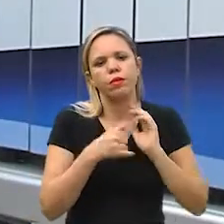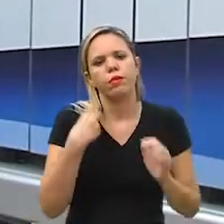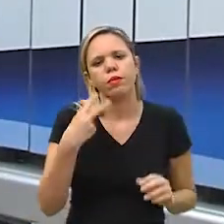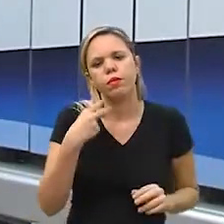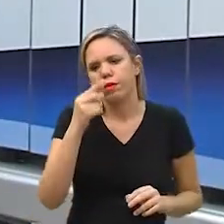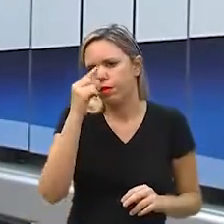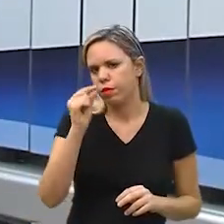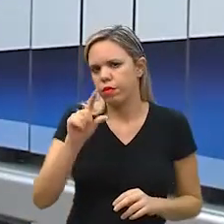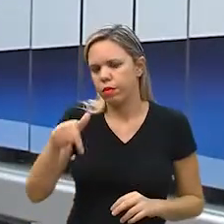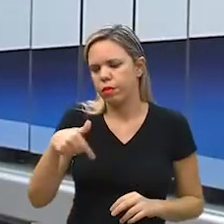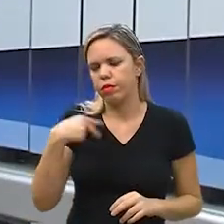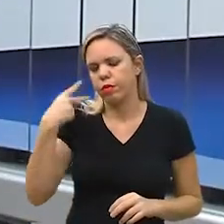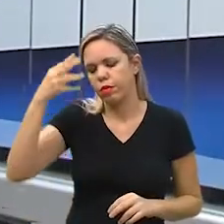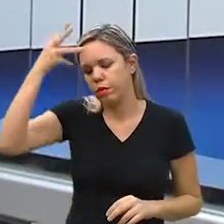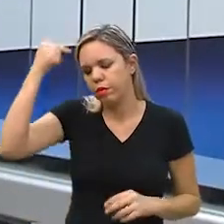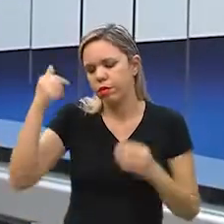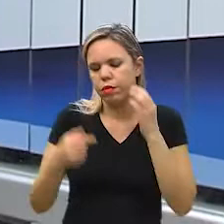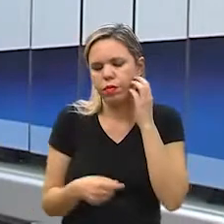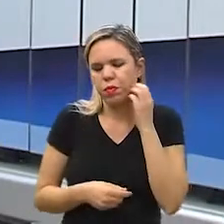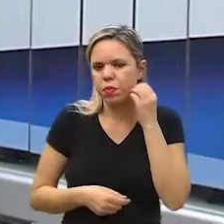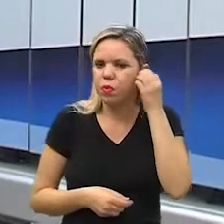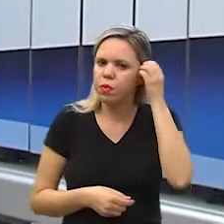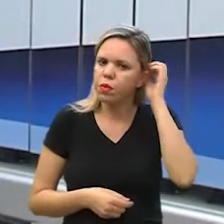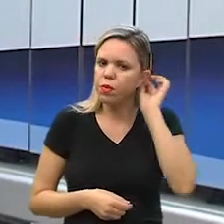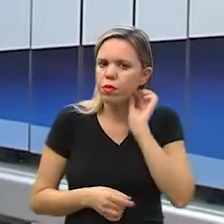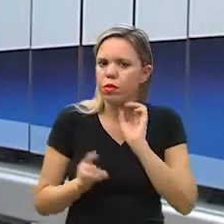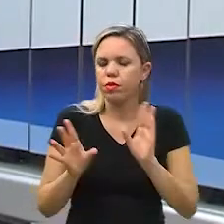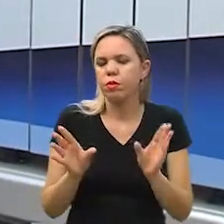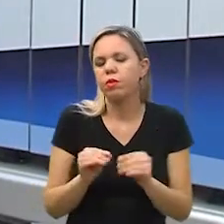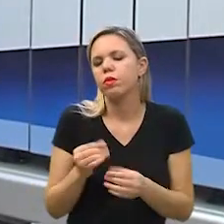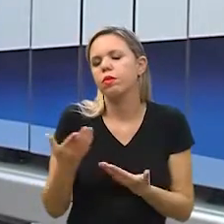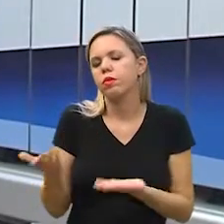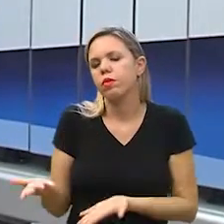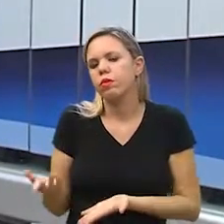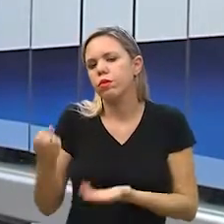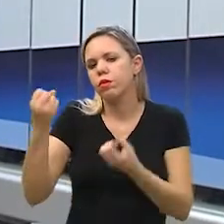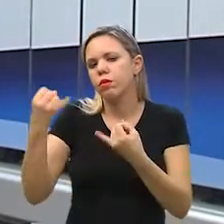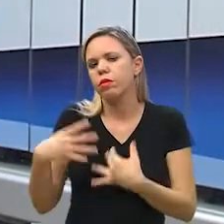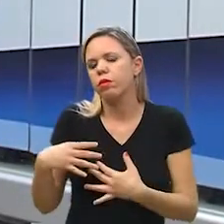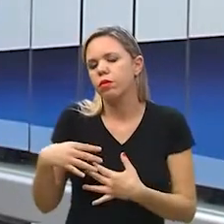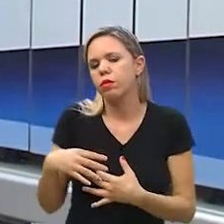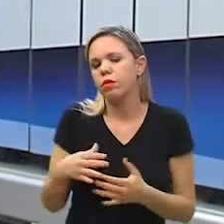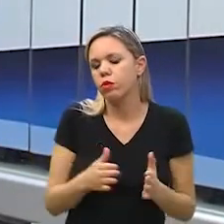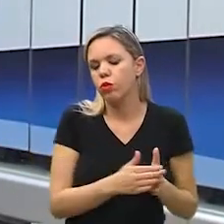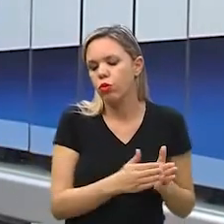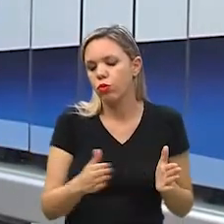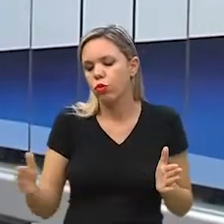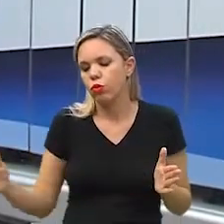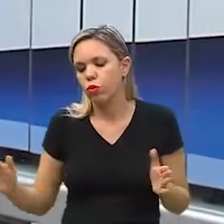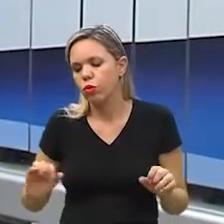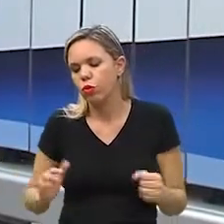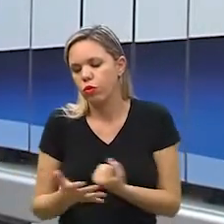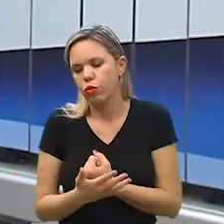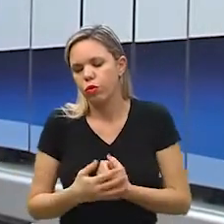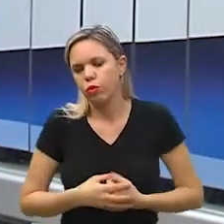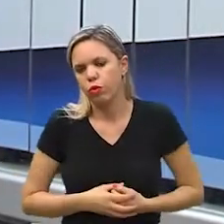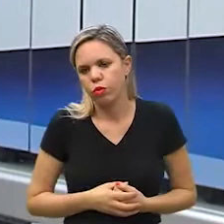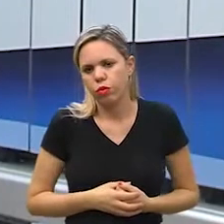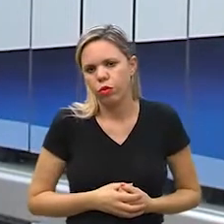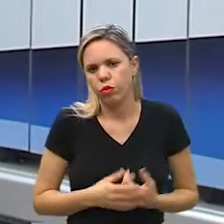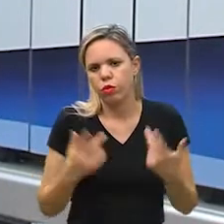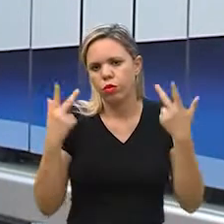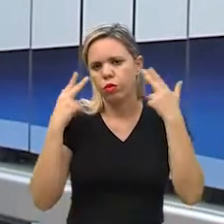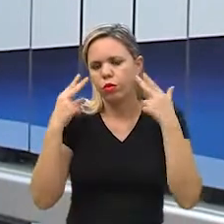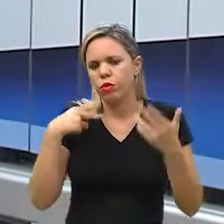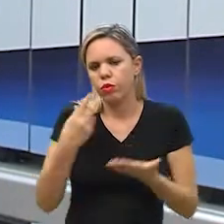Arnaldo e o vereador Rodrigo da Farmadic, só para pegar esse gancho, Aurílio, porque durante este período de pandemia é comum,